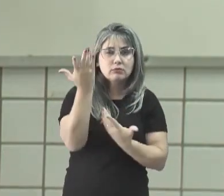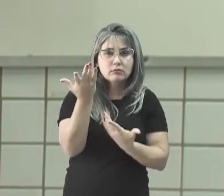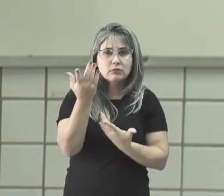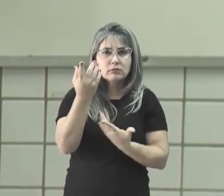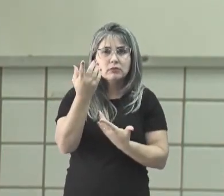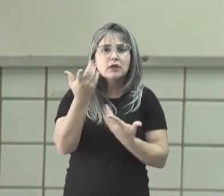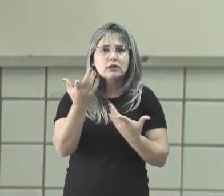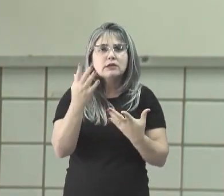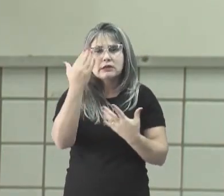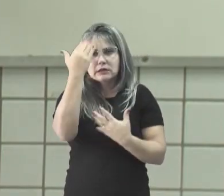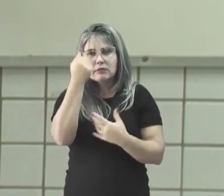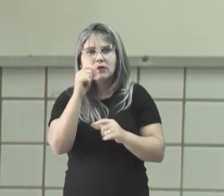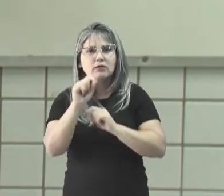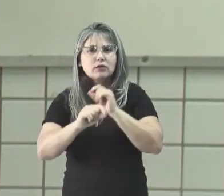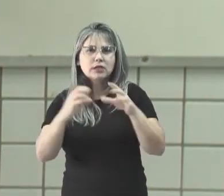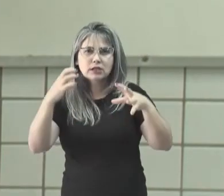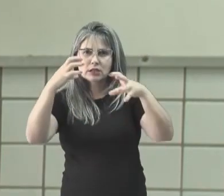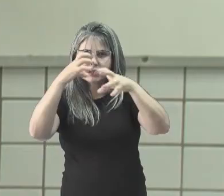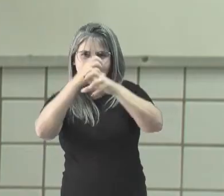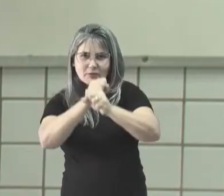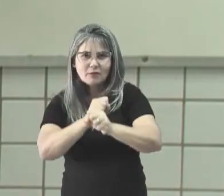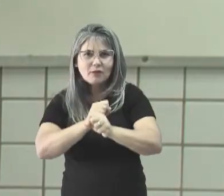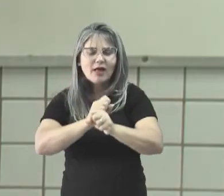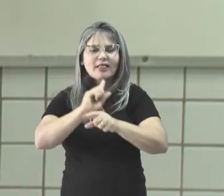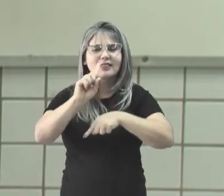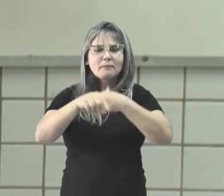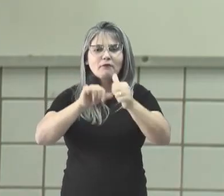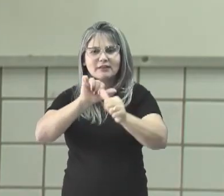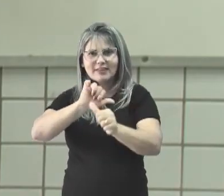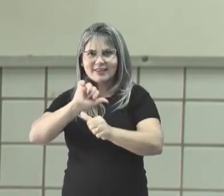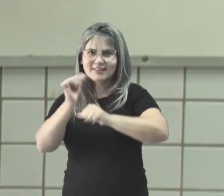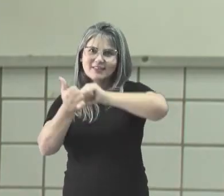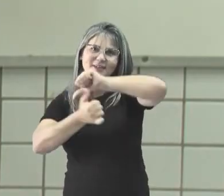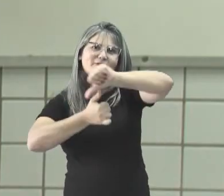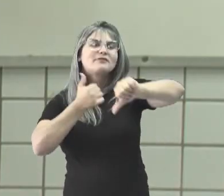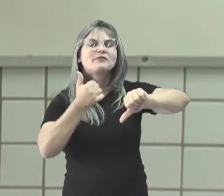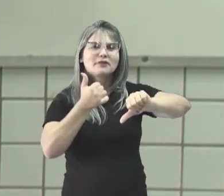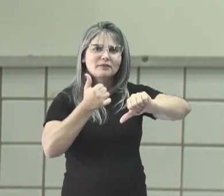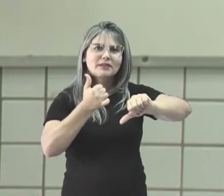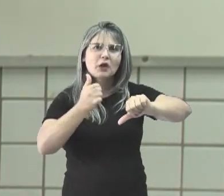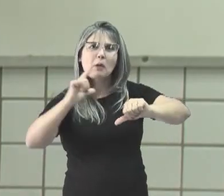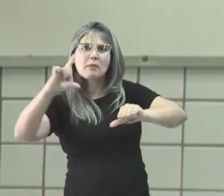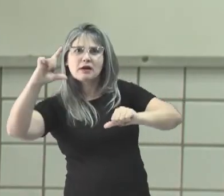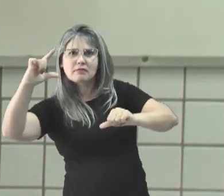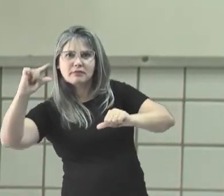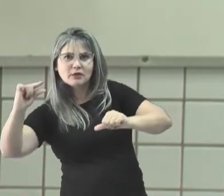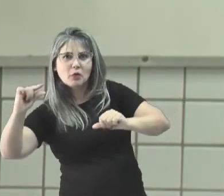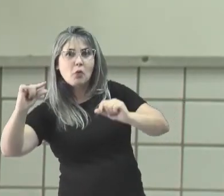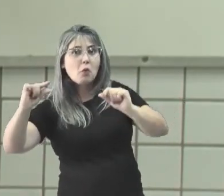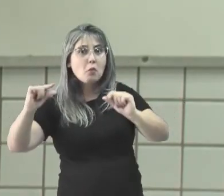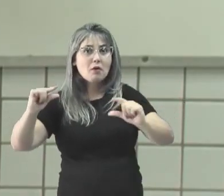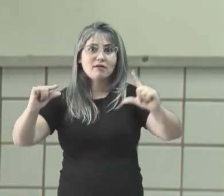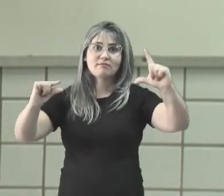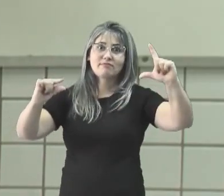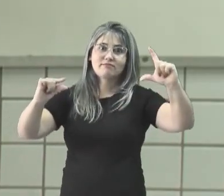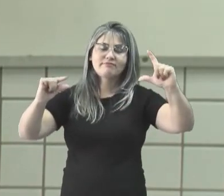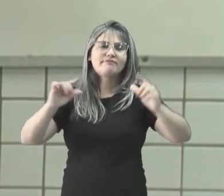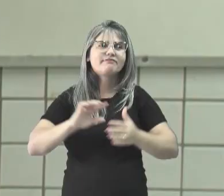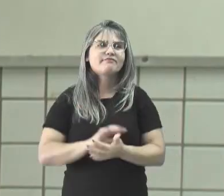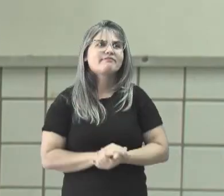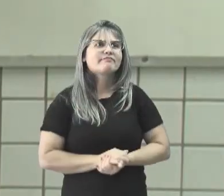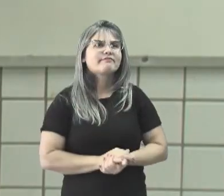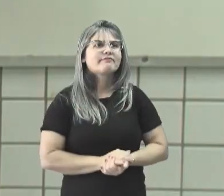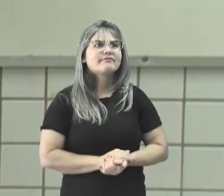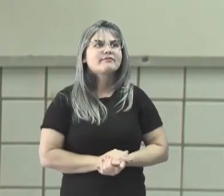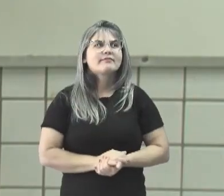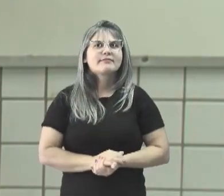calcular o volume de uma figura. E, às vezes, ele vai pedir para você também fazer uma transformação de unidades. Vamos ver a próxima questão?